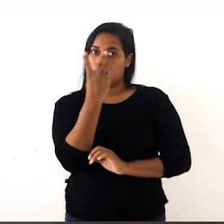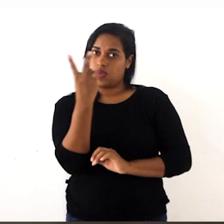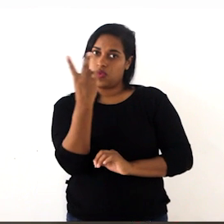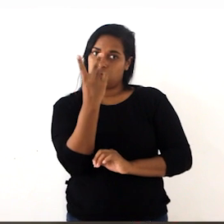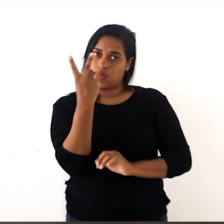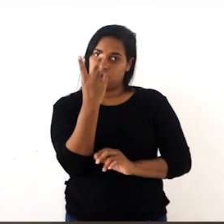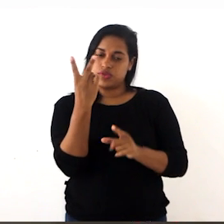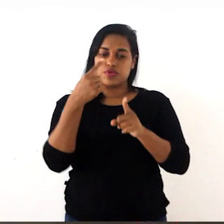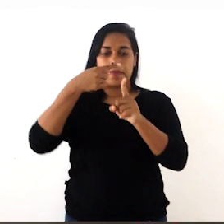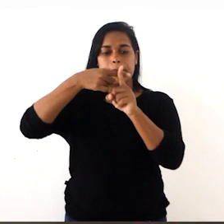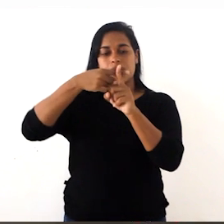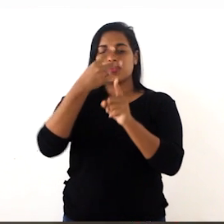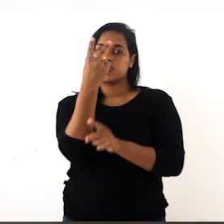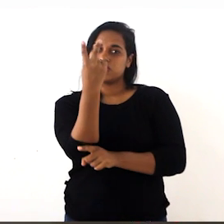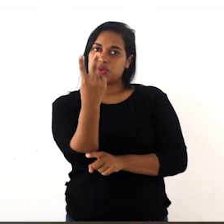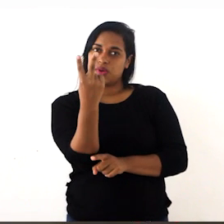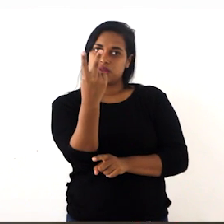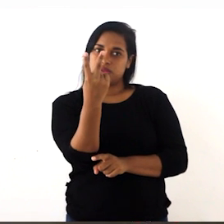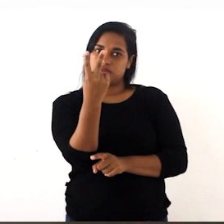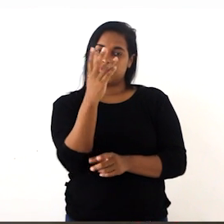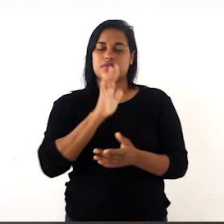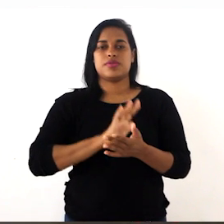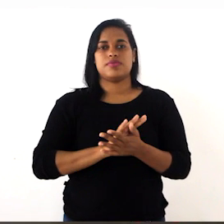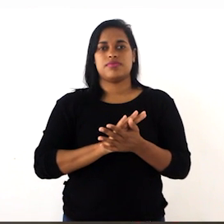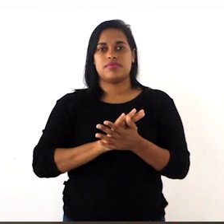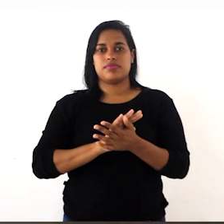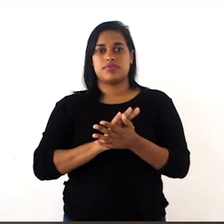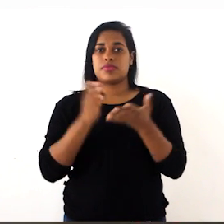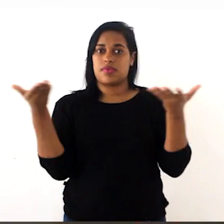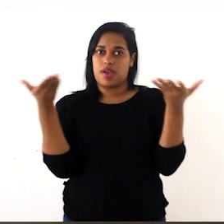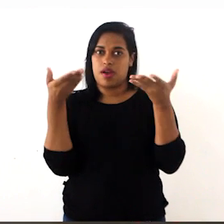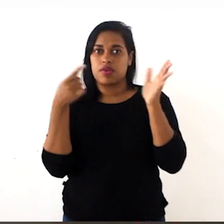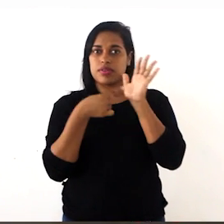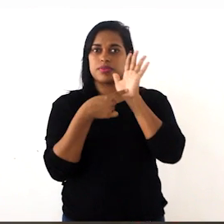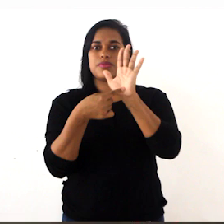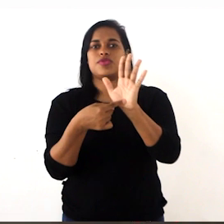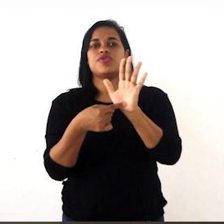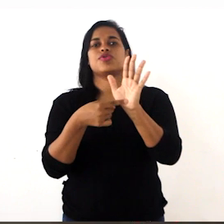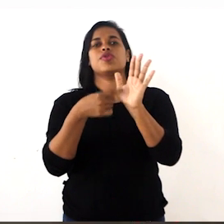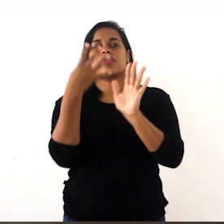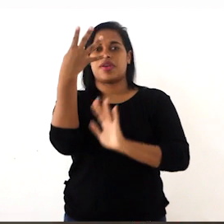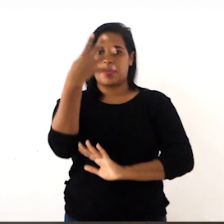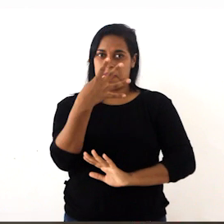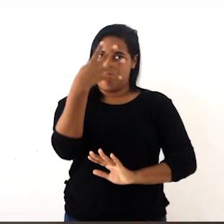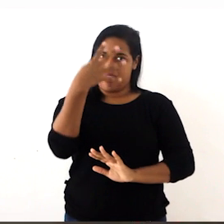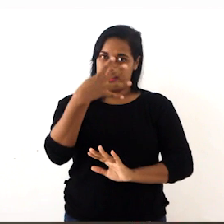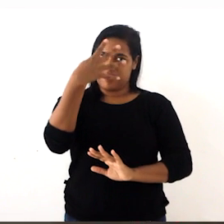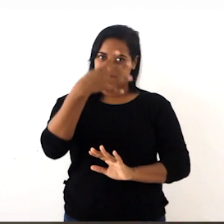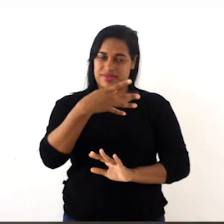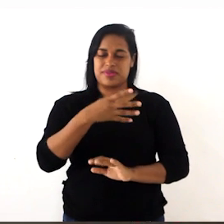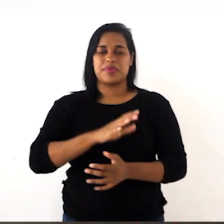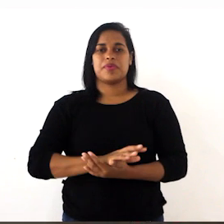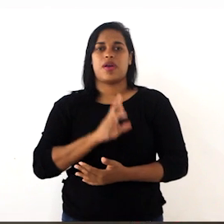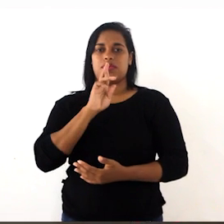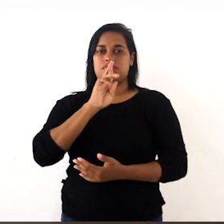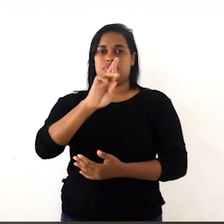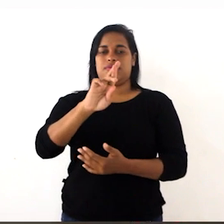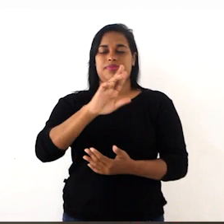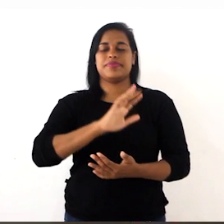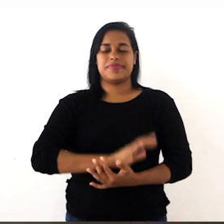2 e 2. Enviar. E ele mostrou que é 4.